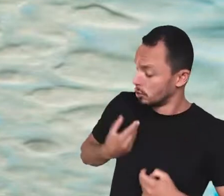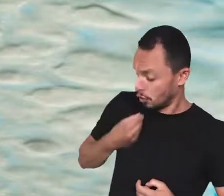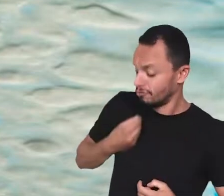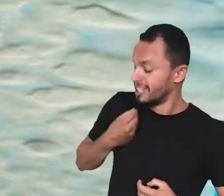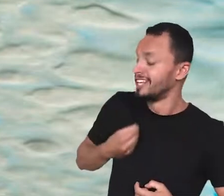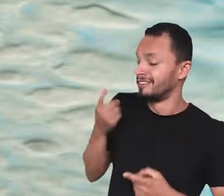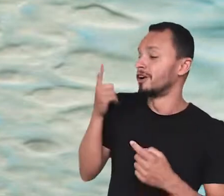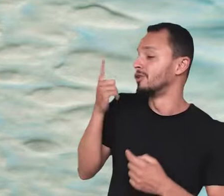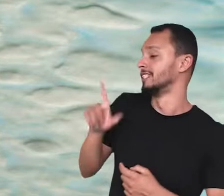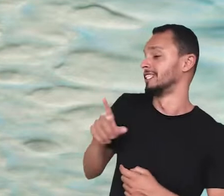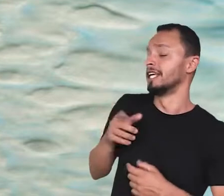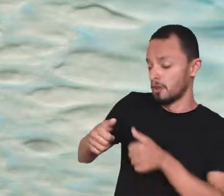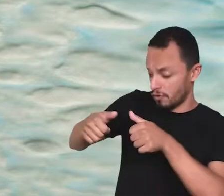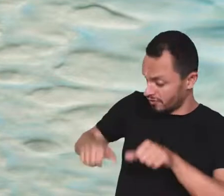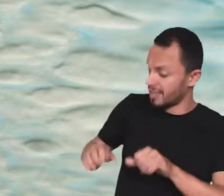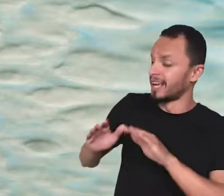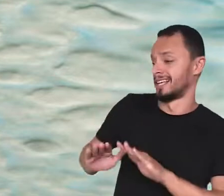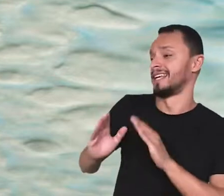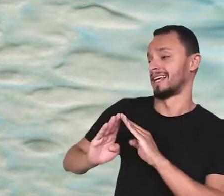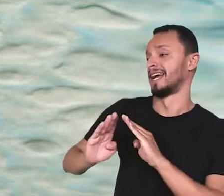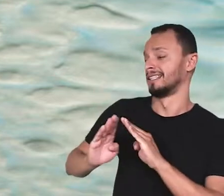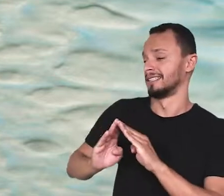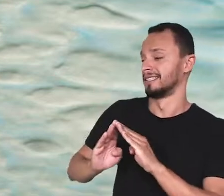Eu estou viva e vim pra ficar.